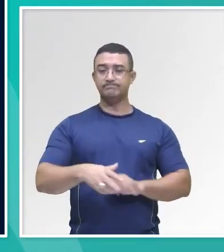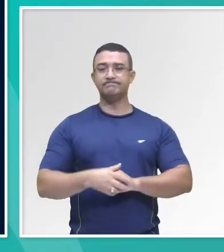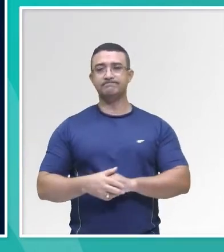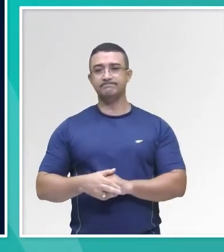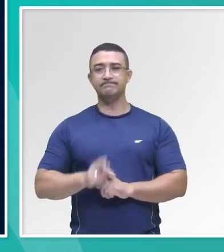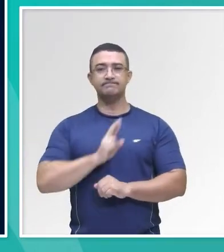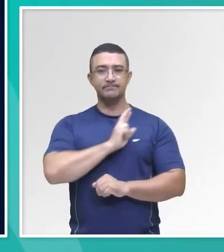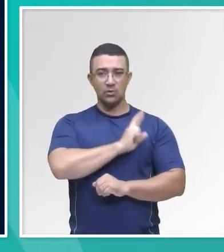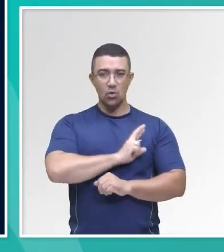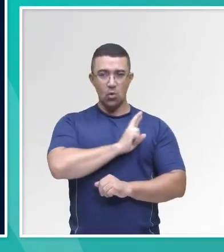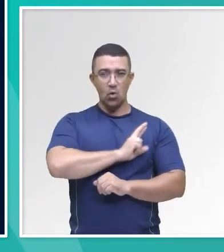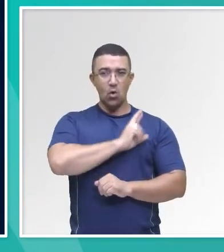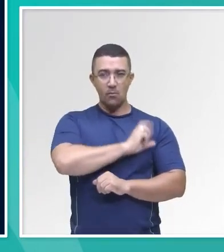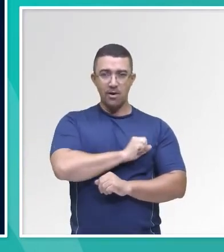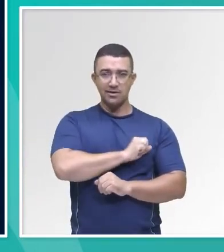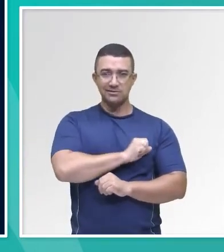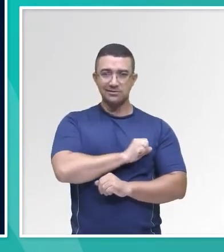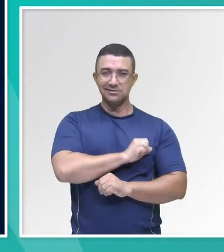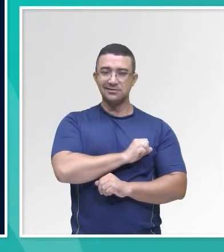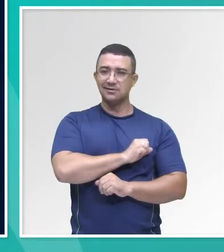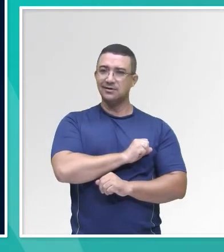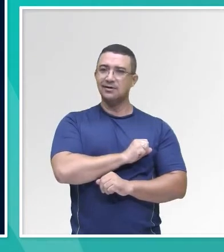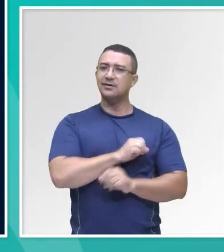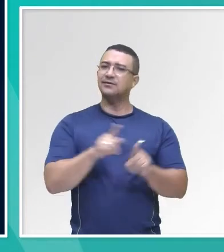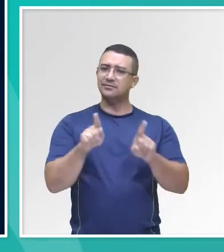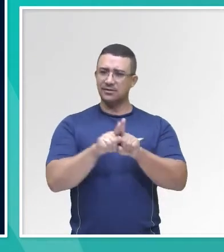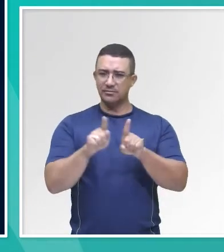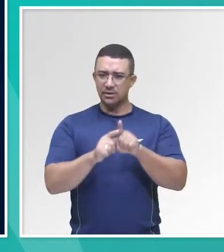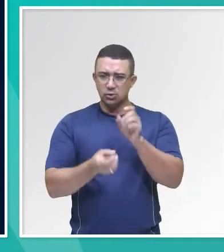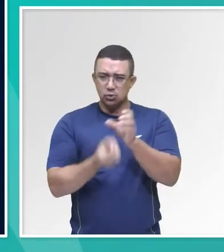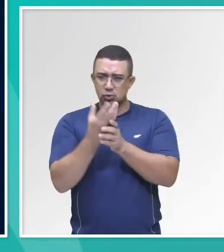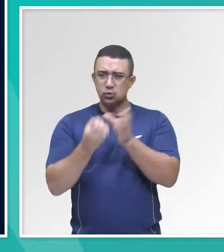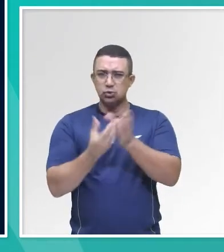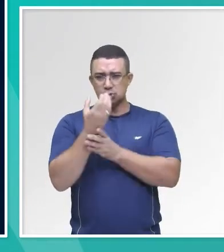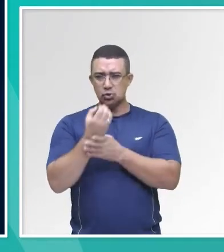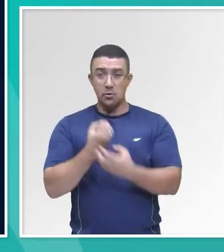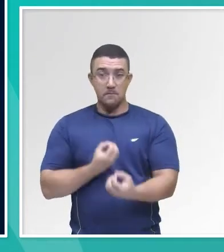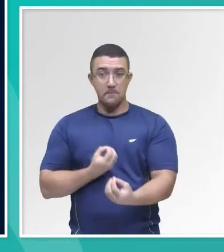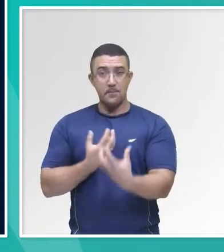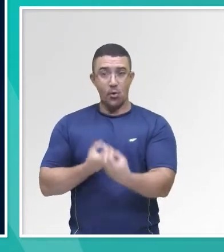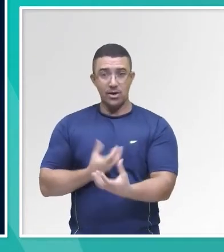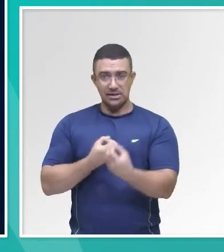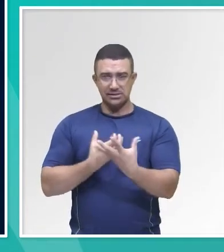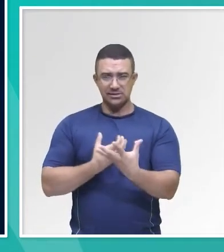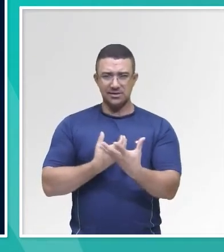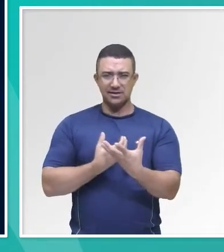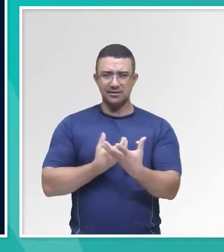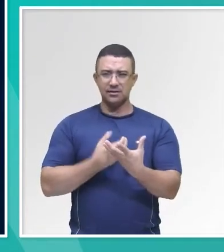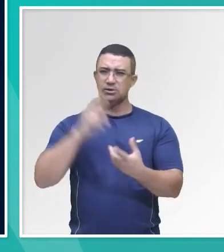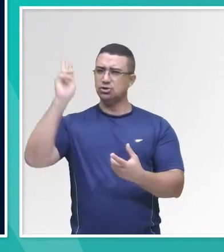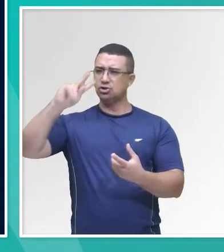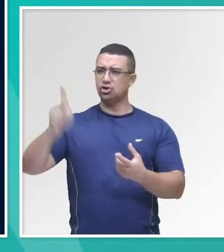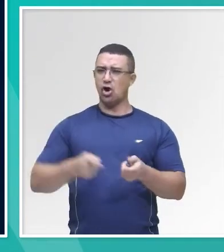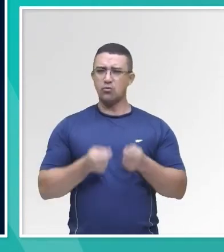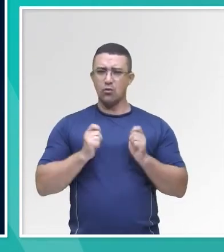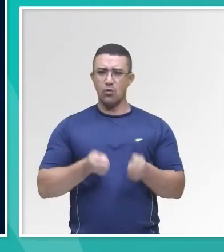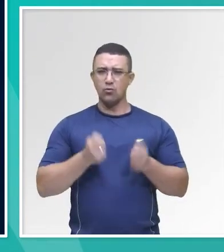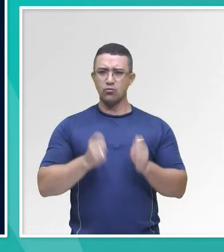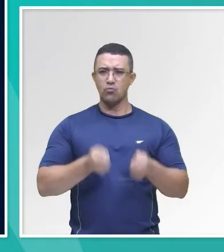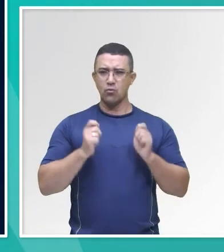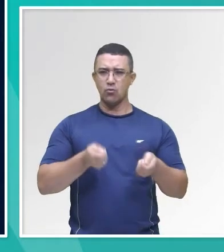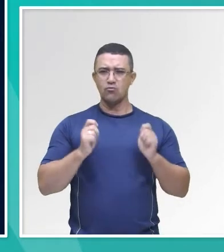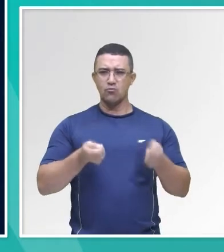vem justamente dessas poesias medievais, né? Então, Odisseia, de